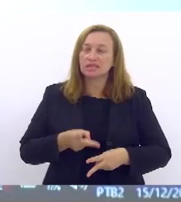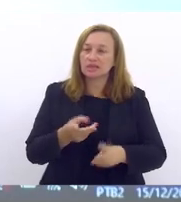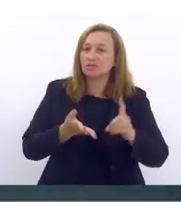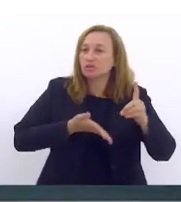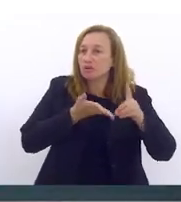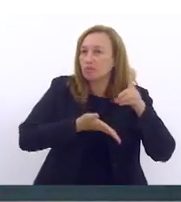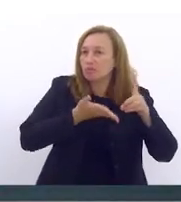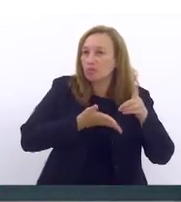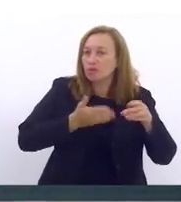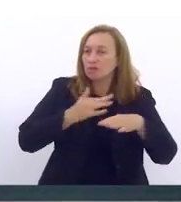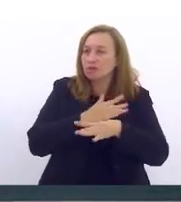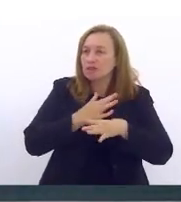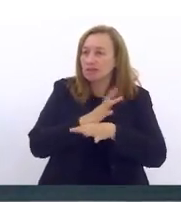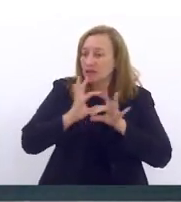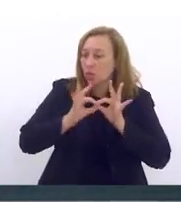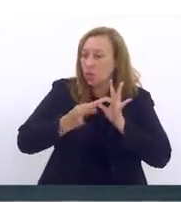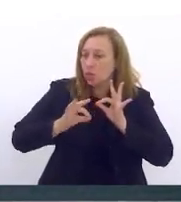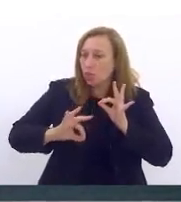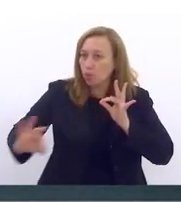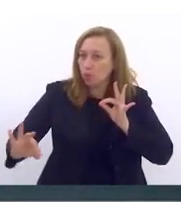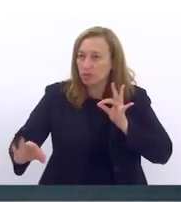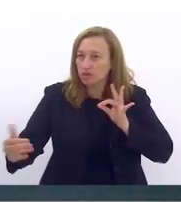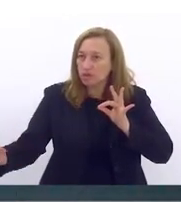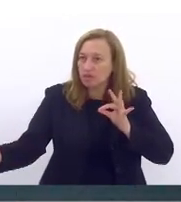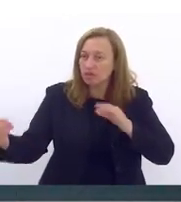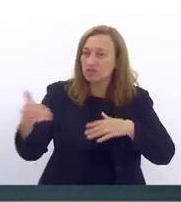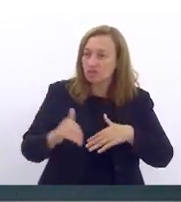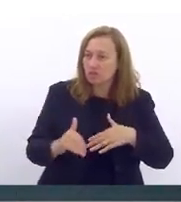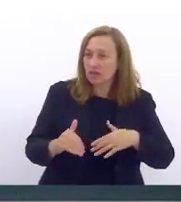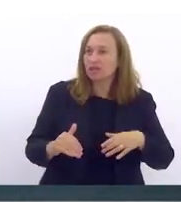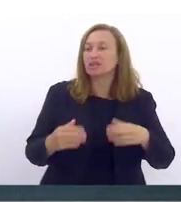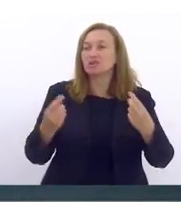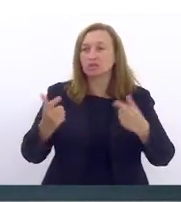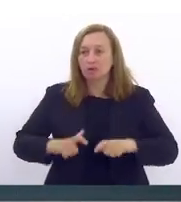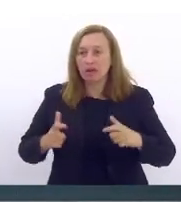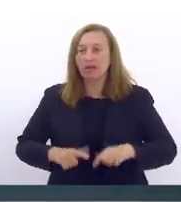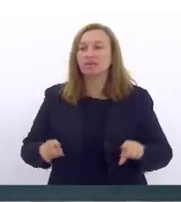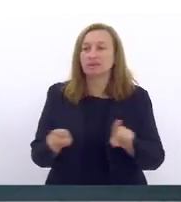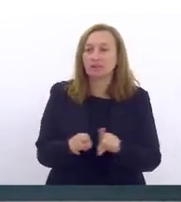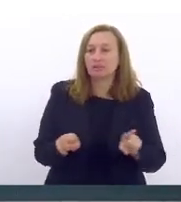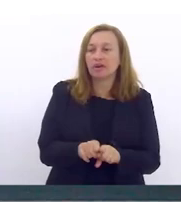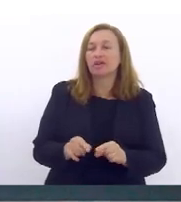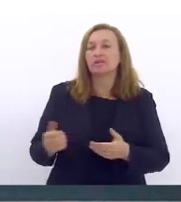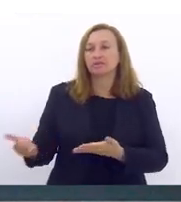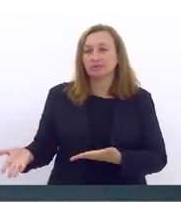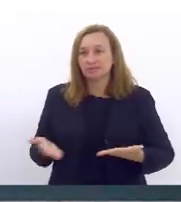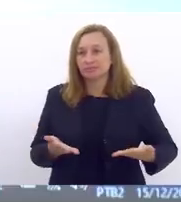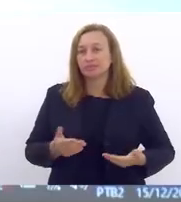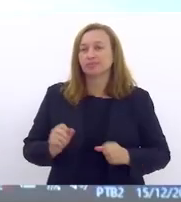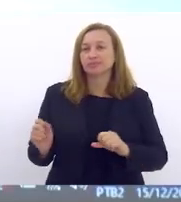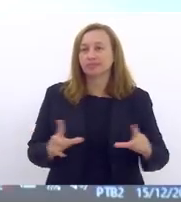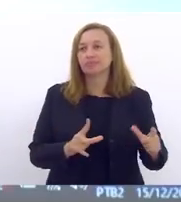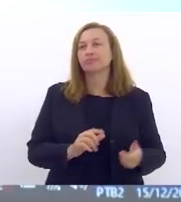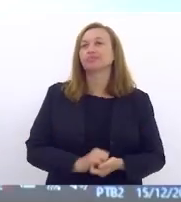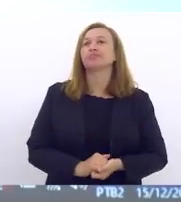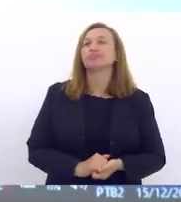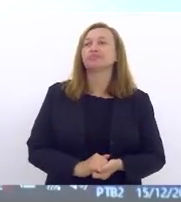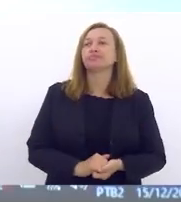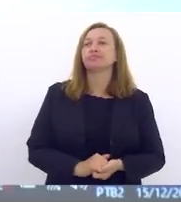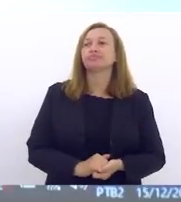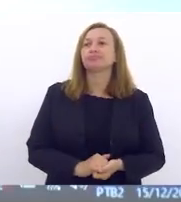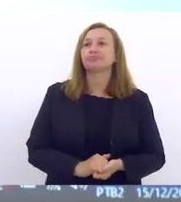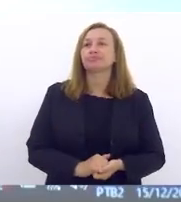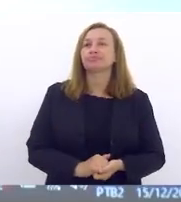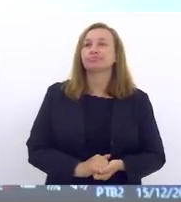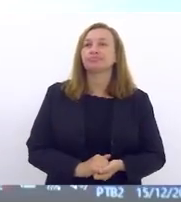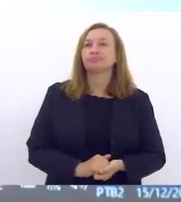de uma cidade mais distante, passa a chegar acolhidas desse lugar também. Pode passar para mim, fazendo favor? Aí aqui